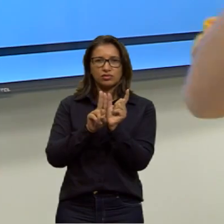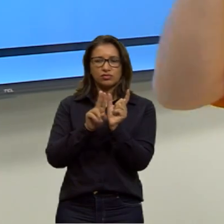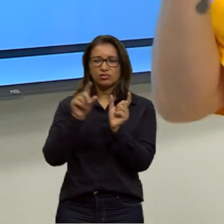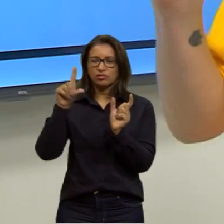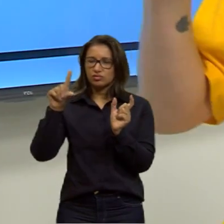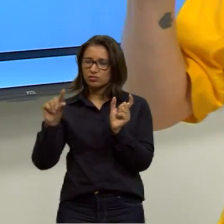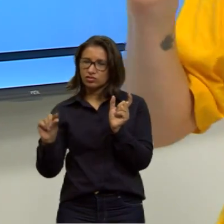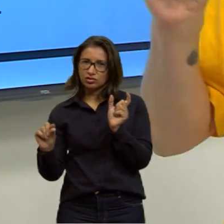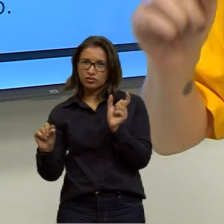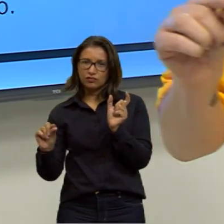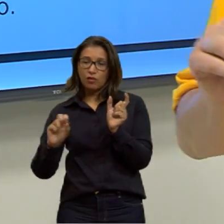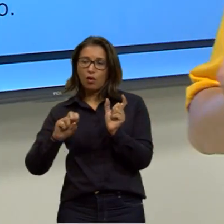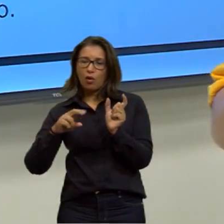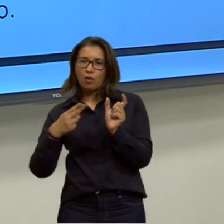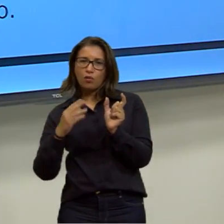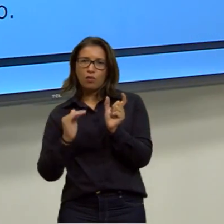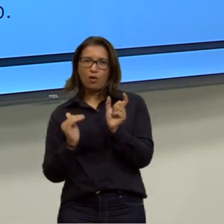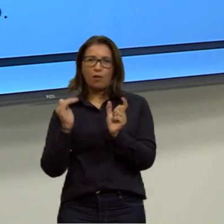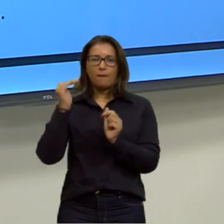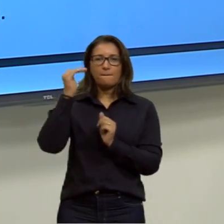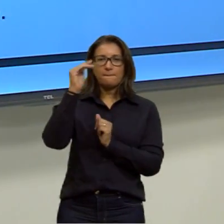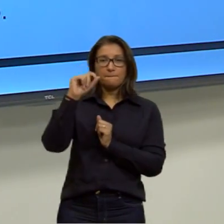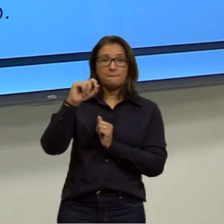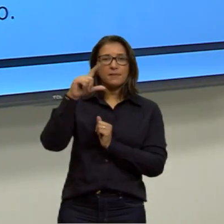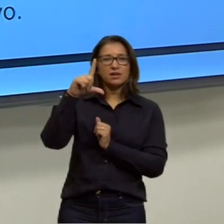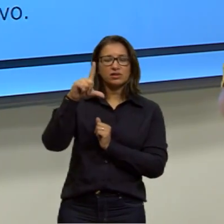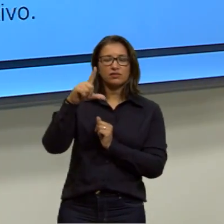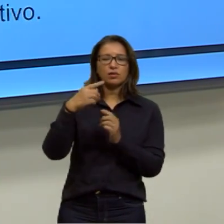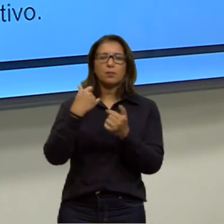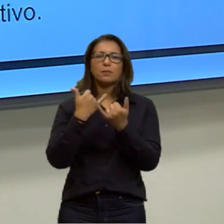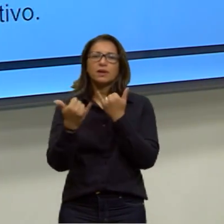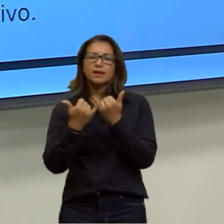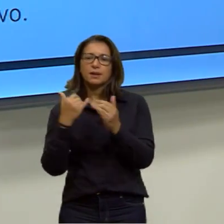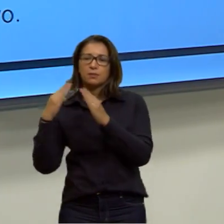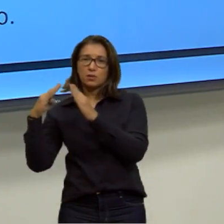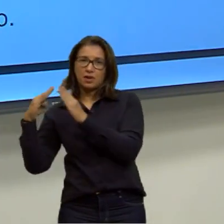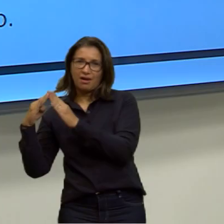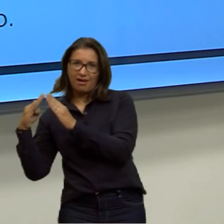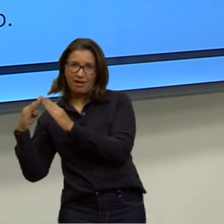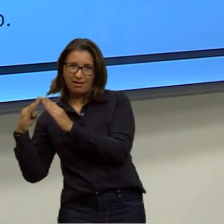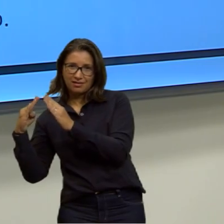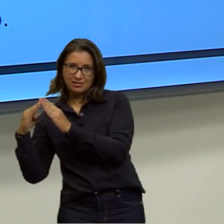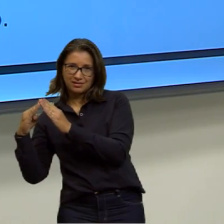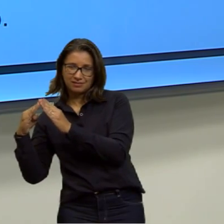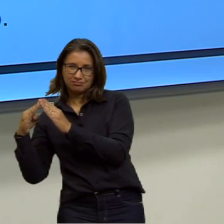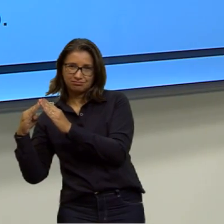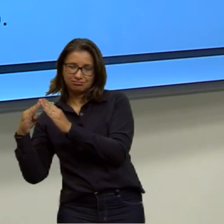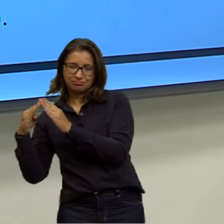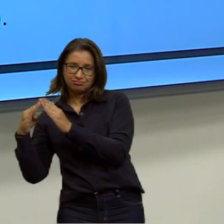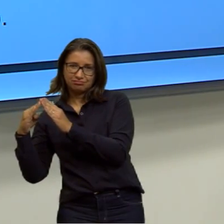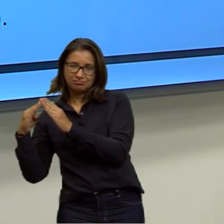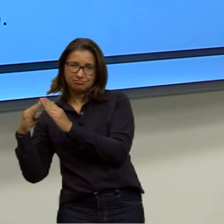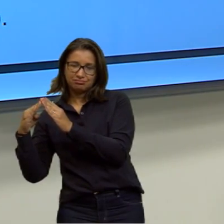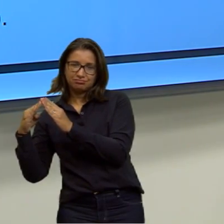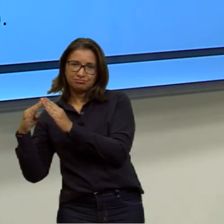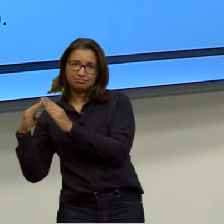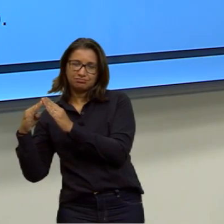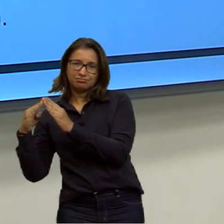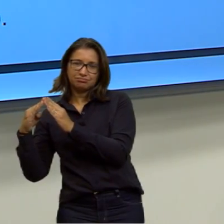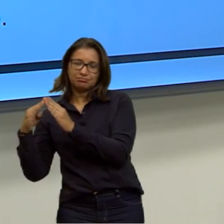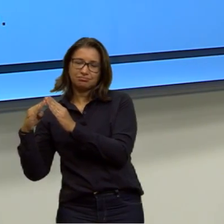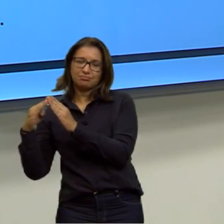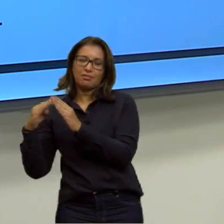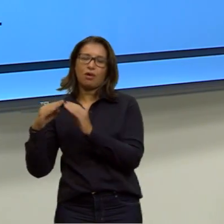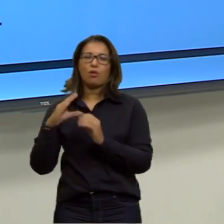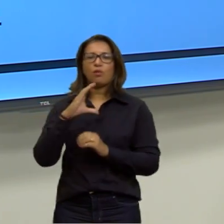e aumentativo exemplo casa casebre é o diminutivo disso casebre é